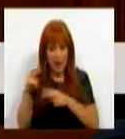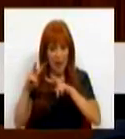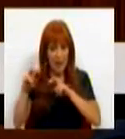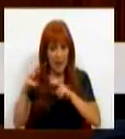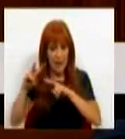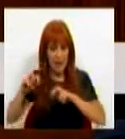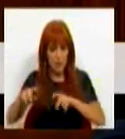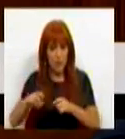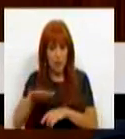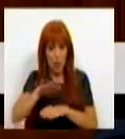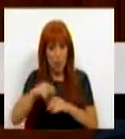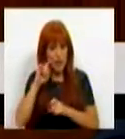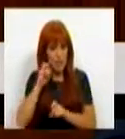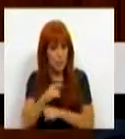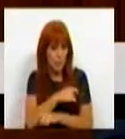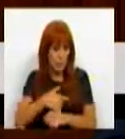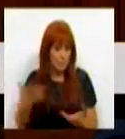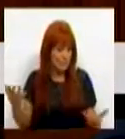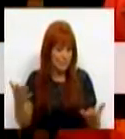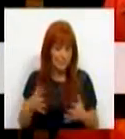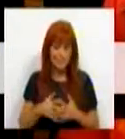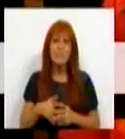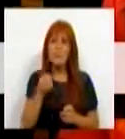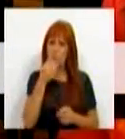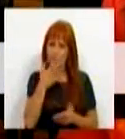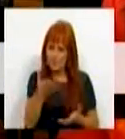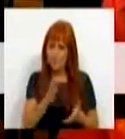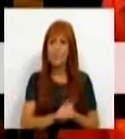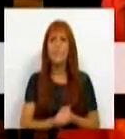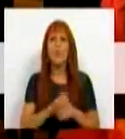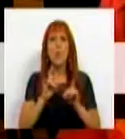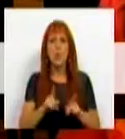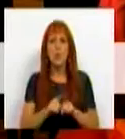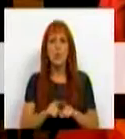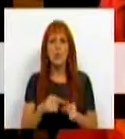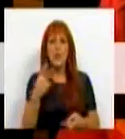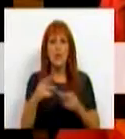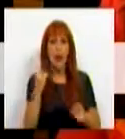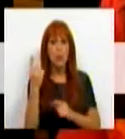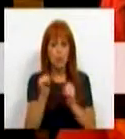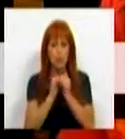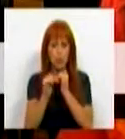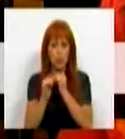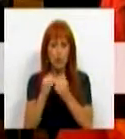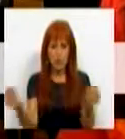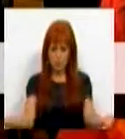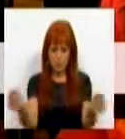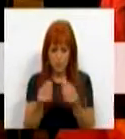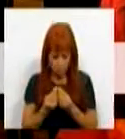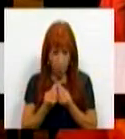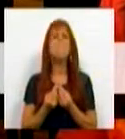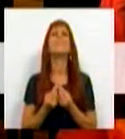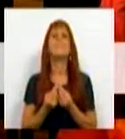no âmbito e no contexto da auditoria. Muito bem. Começando por analisar alguns dos documentos que nos fizeram